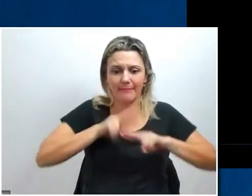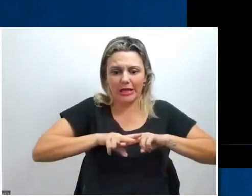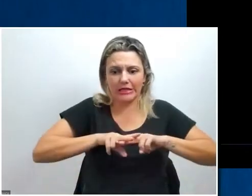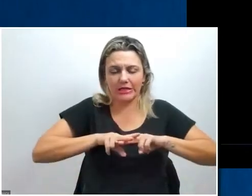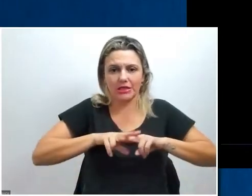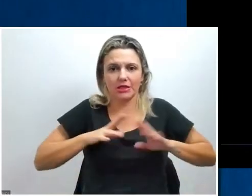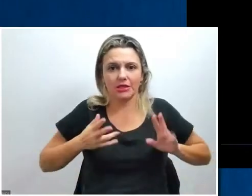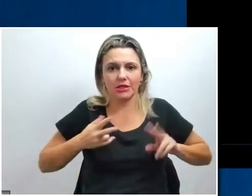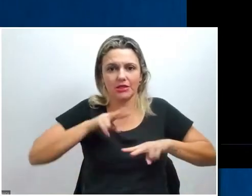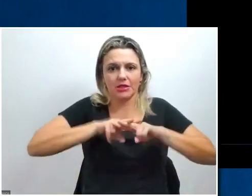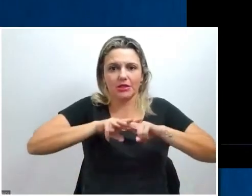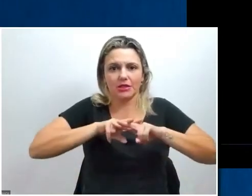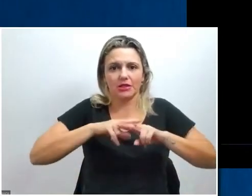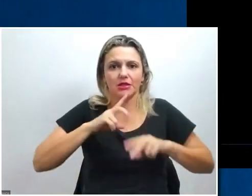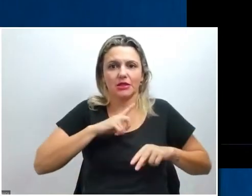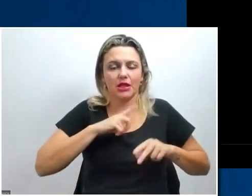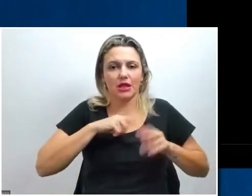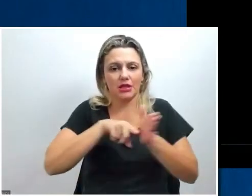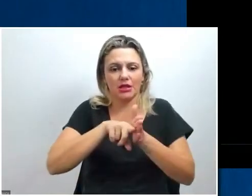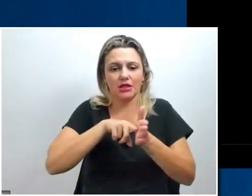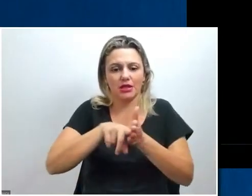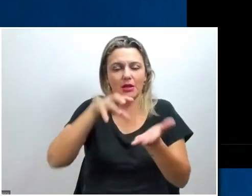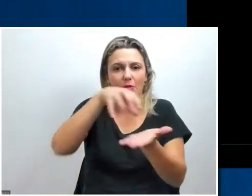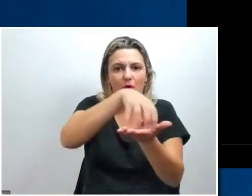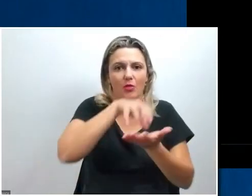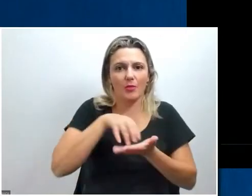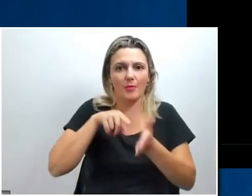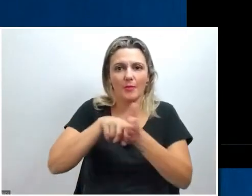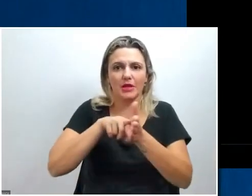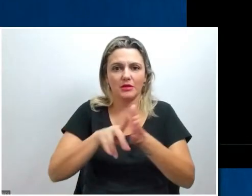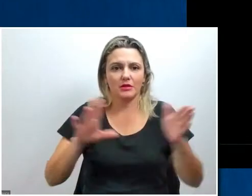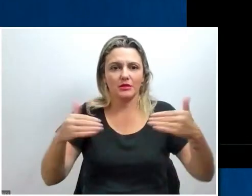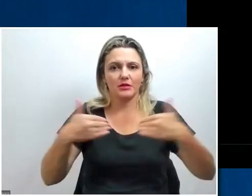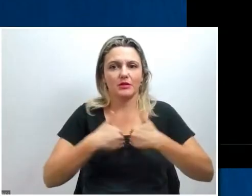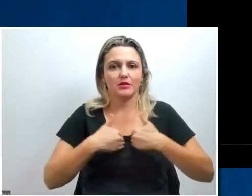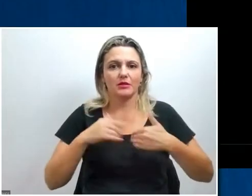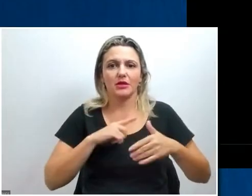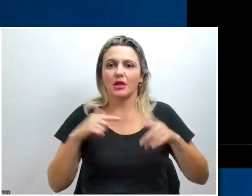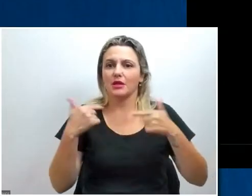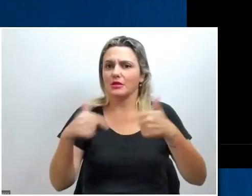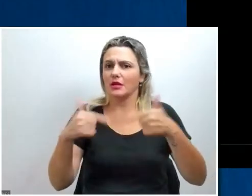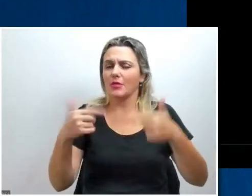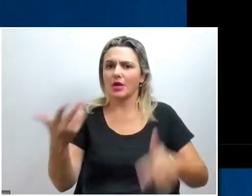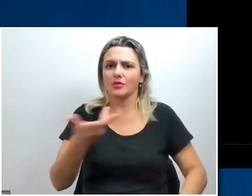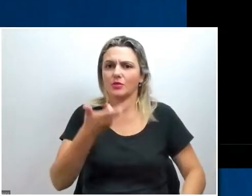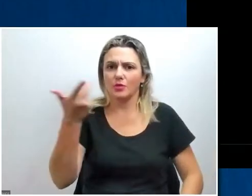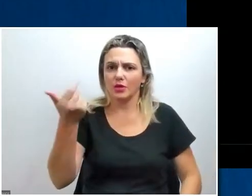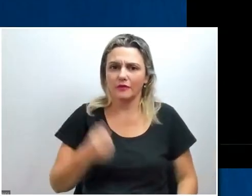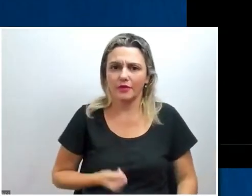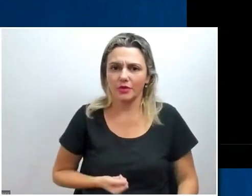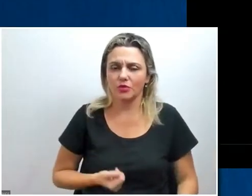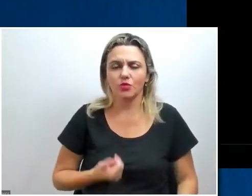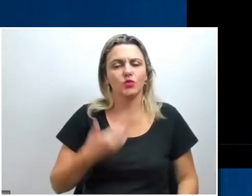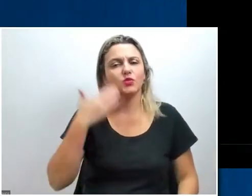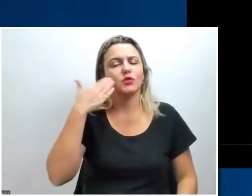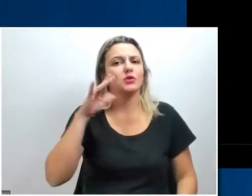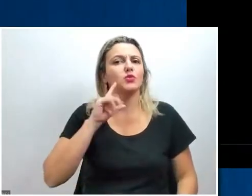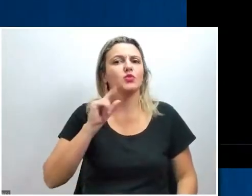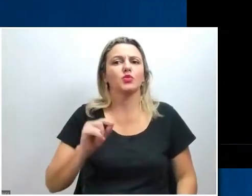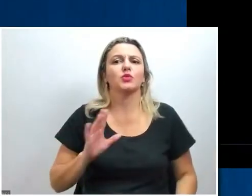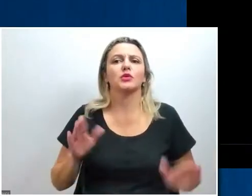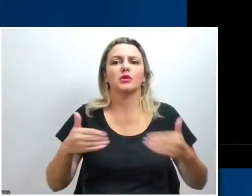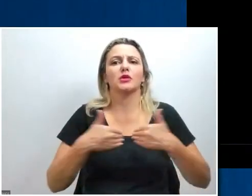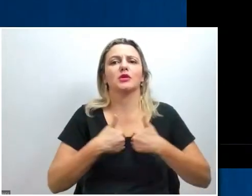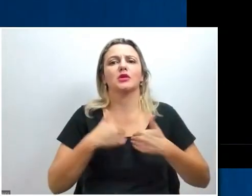de pesquisa do autismo que estão fazendo trabalhos simplesmente espetaculares no entendimento do transtorno do espectro do